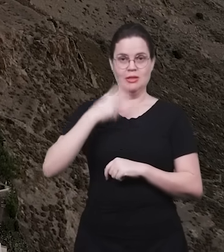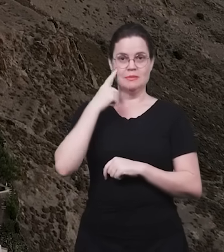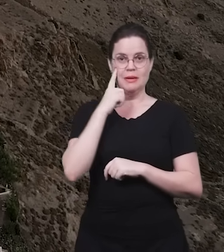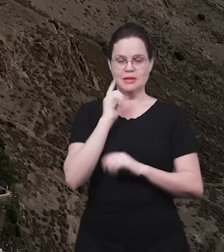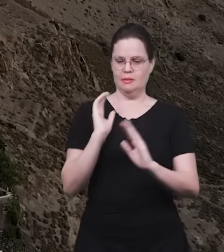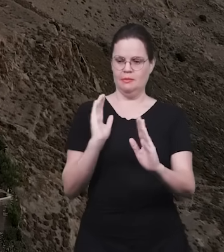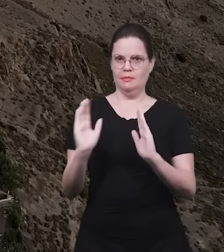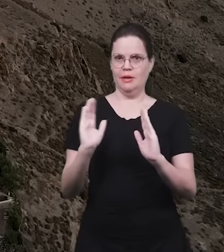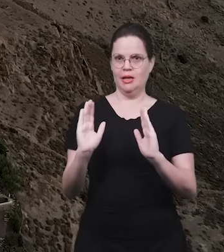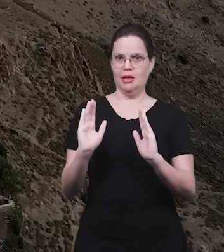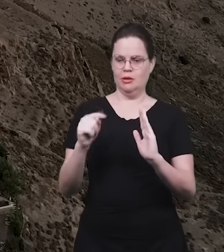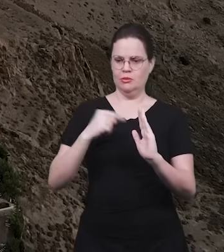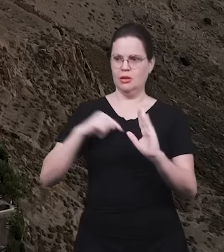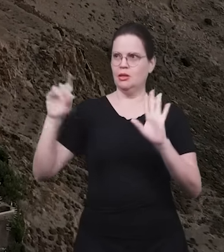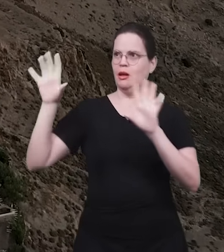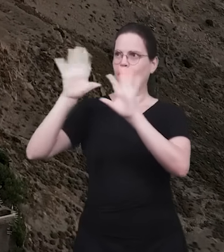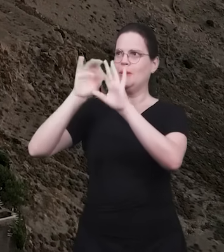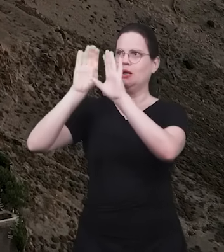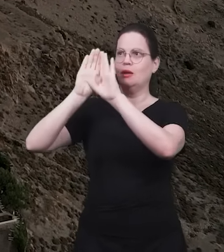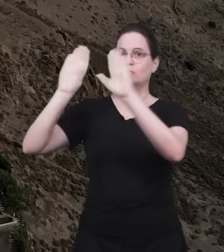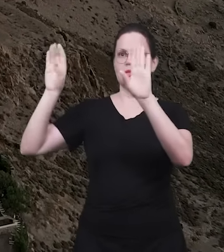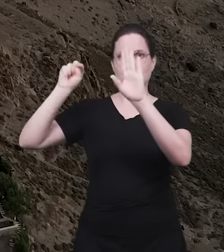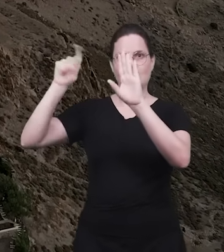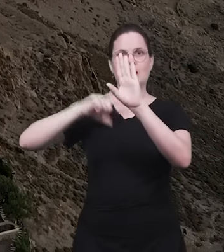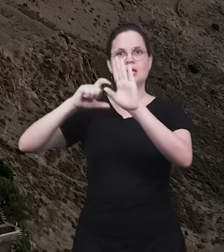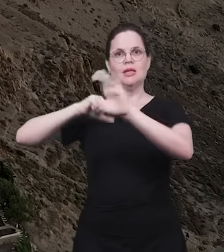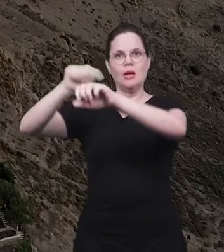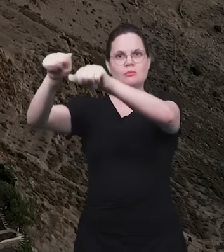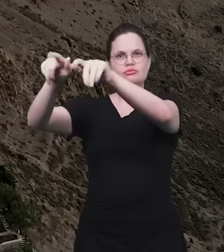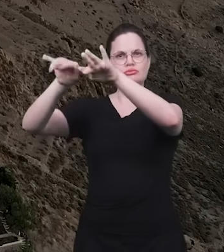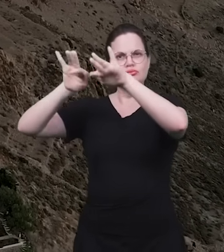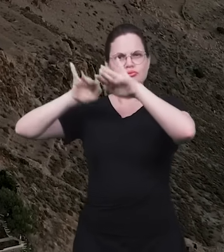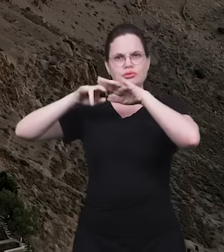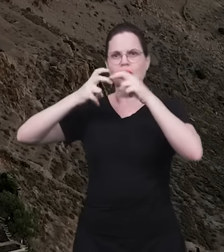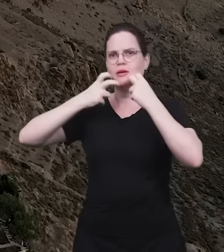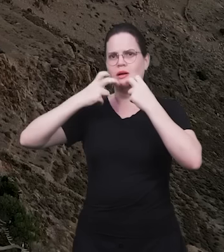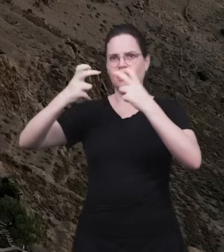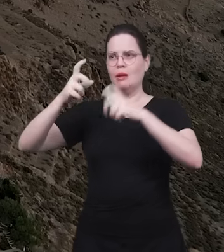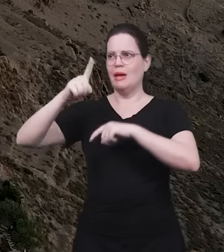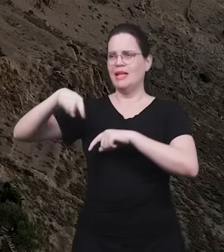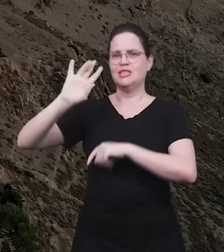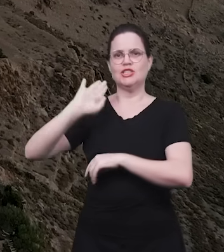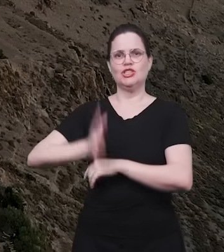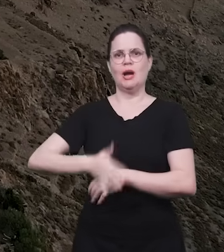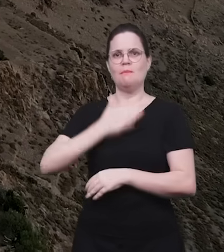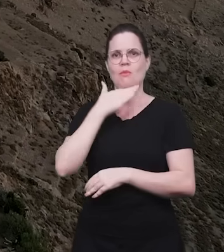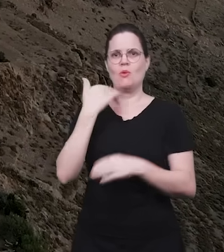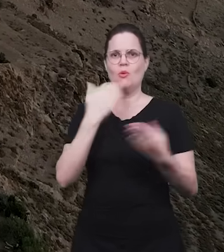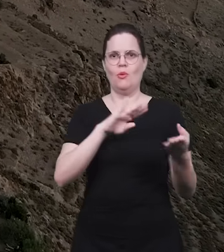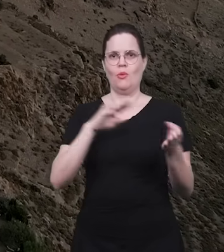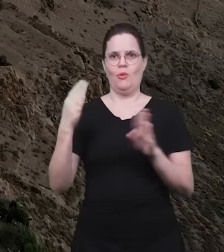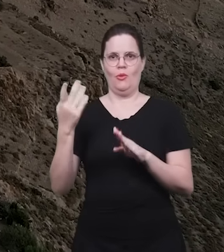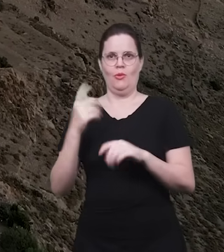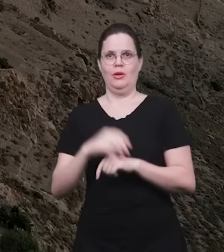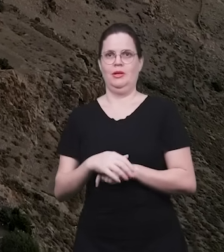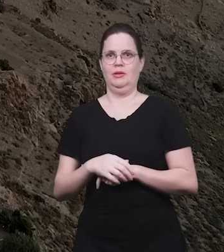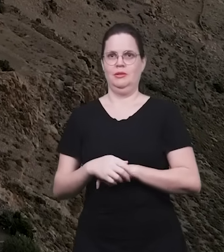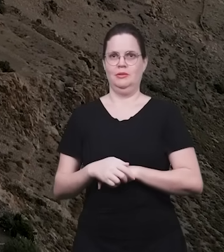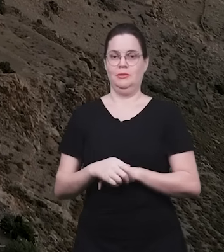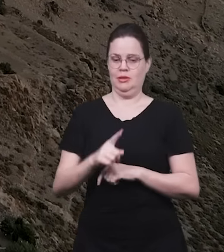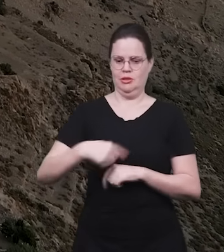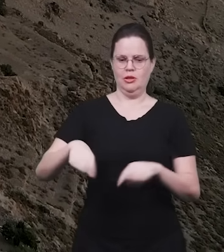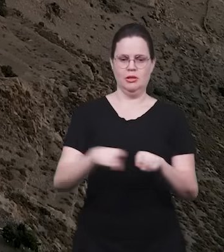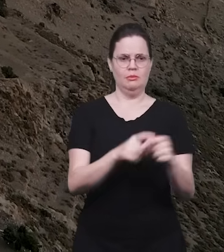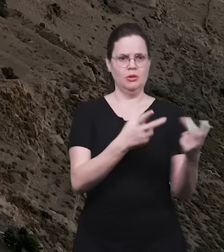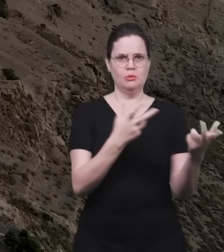lá clamando. E o tempo está sendo marcado pelos mártires que estão passando aqui no